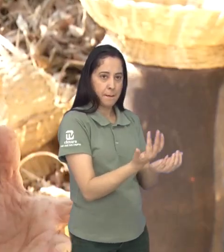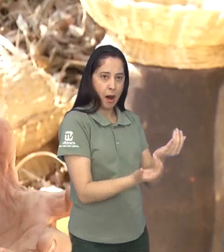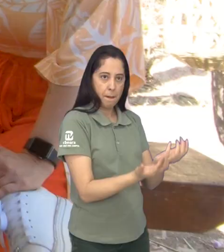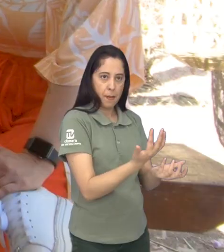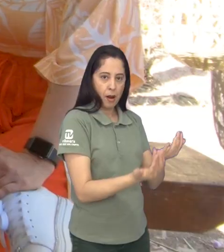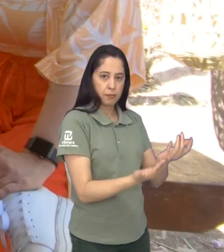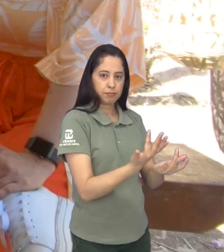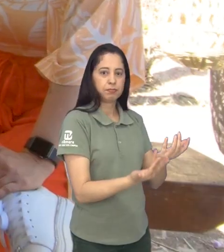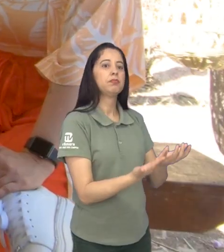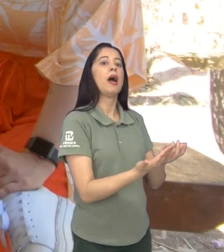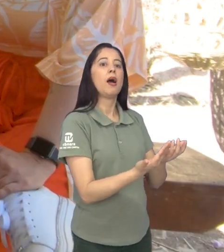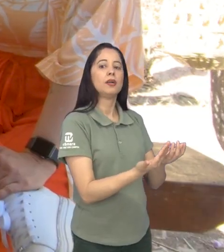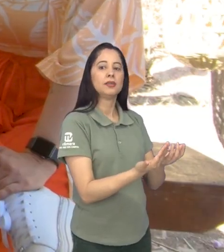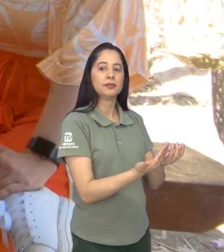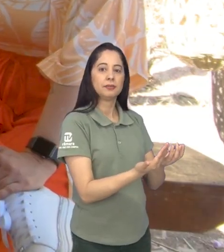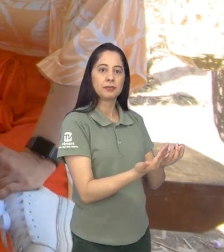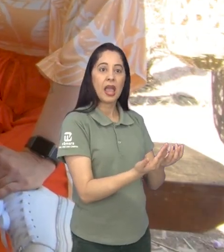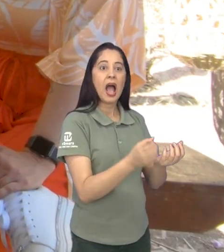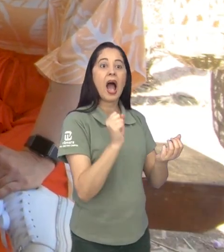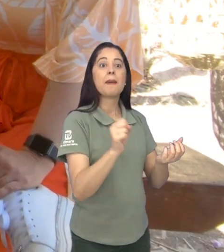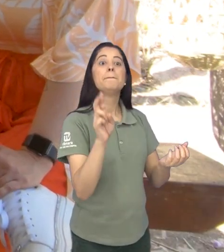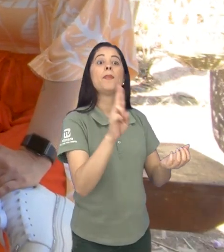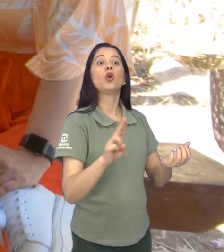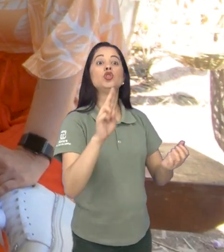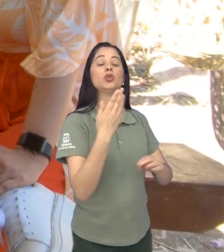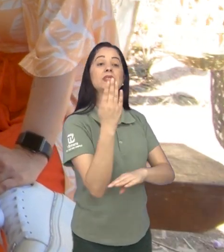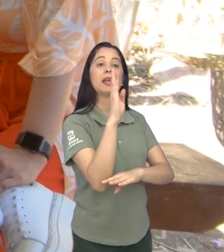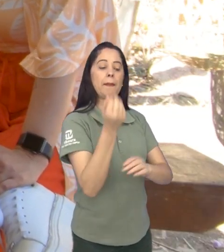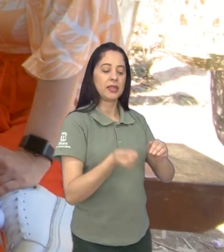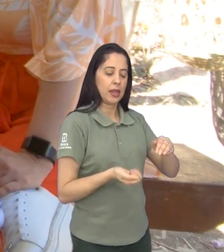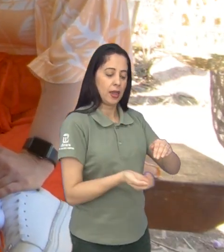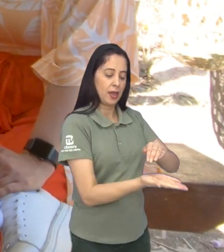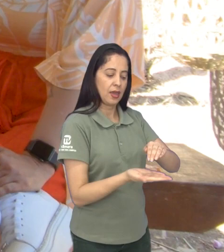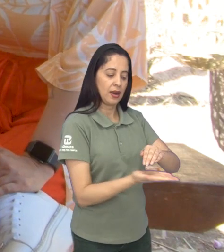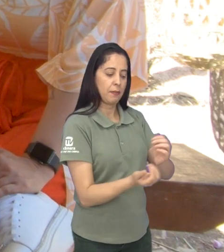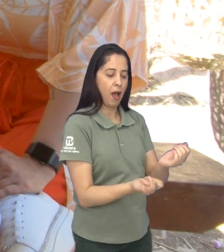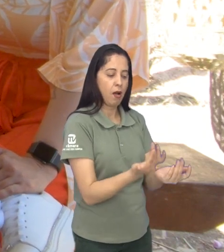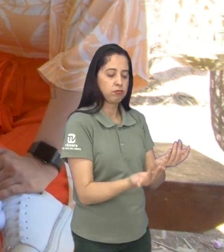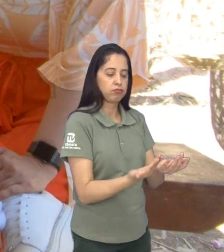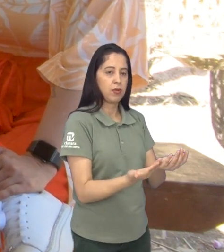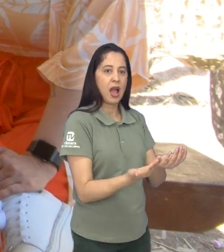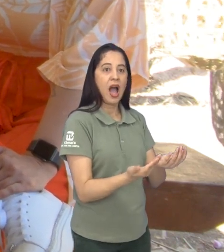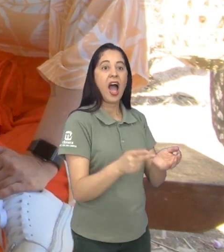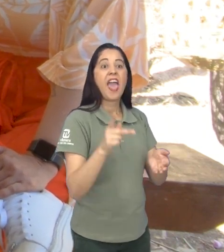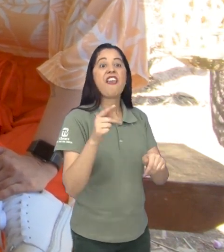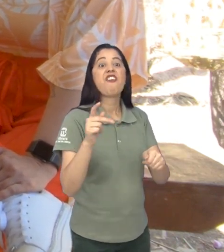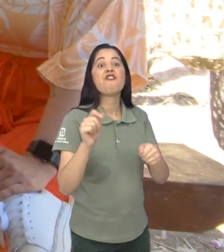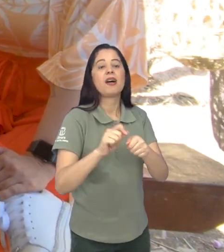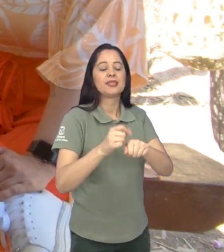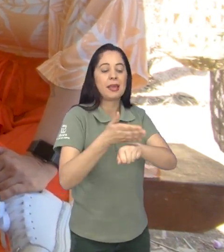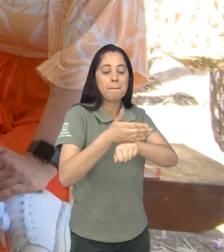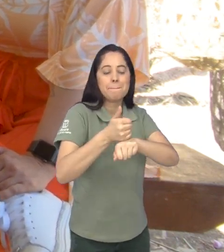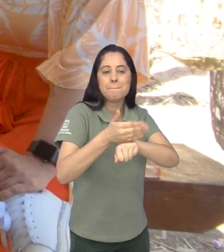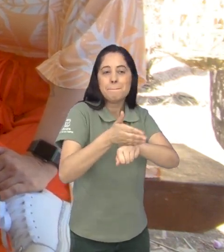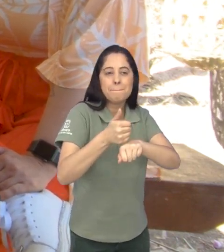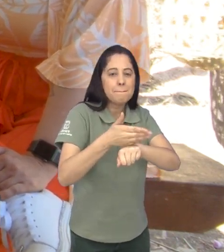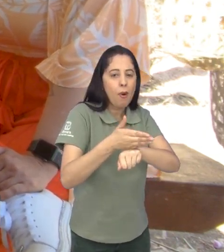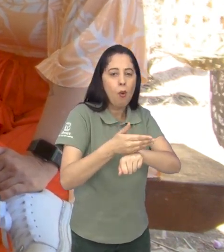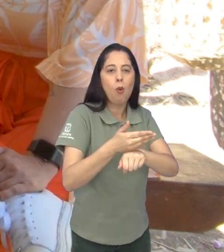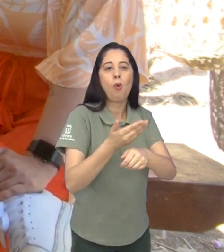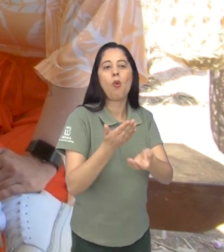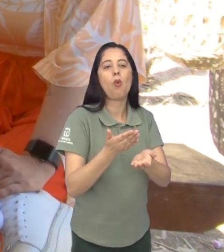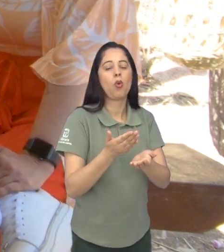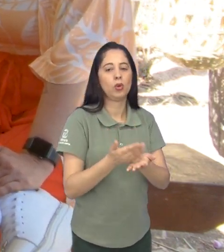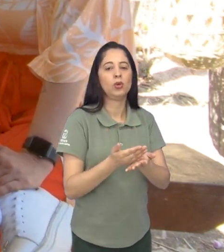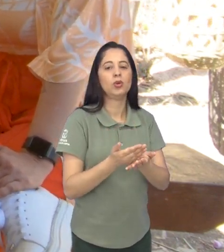assar pães, bolo. Entendeu? Então, realmente é muito